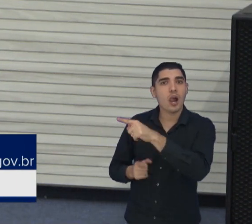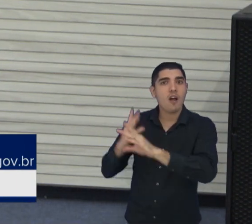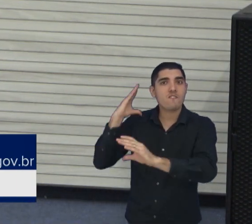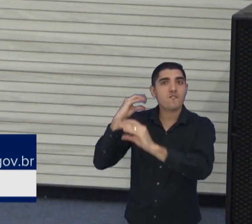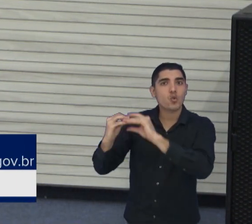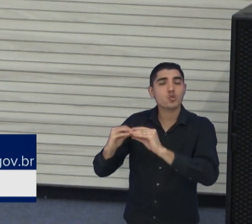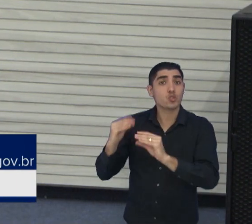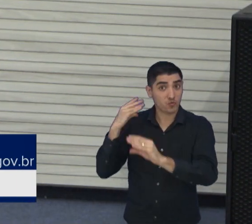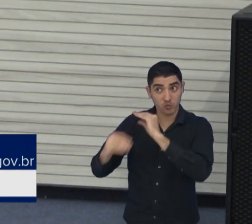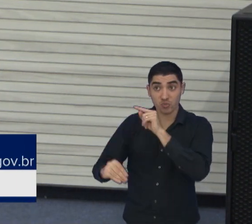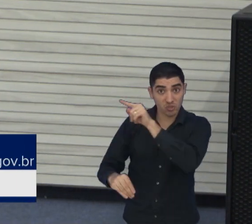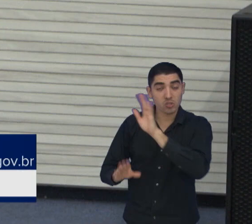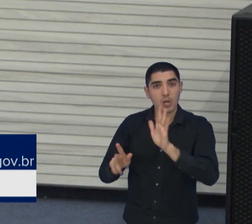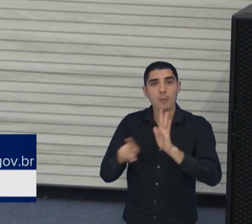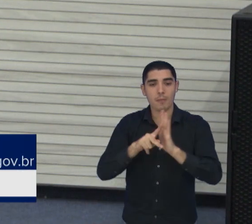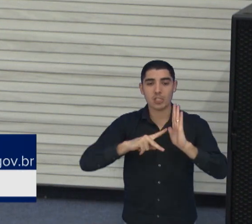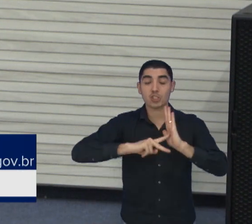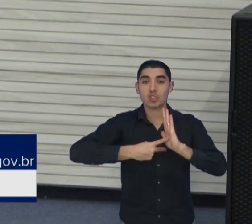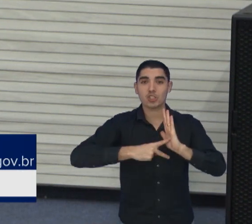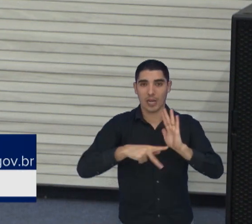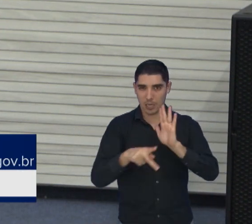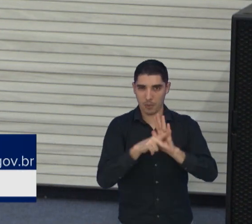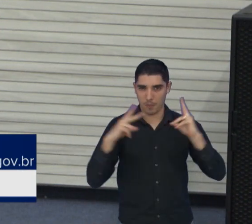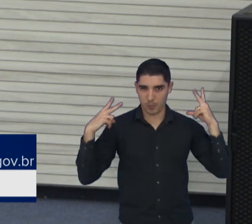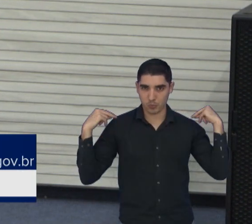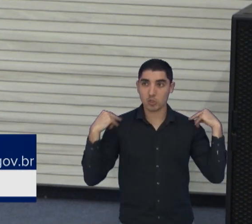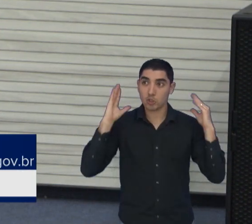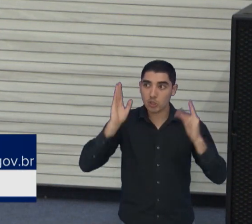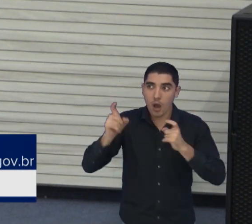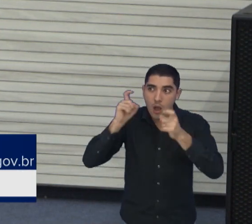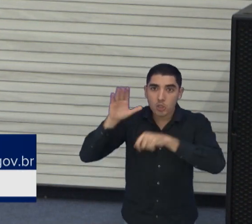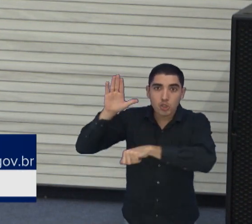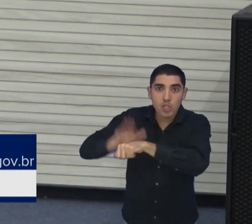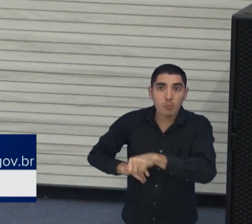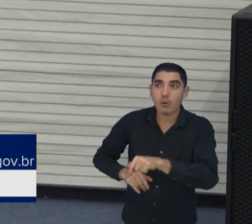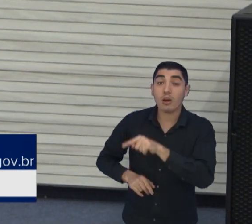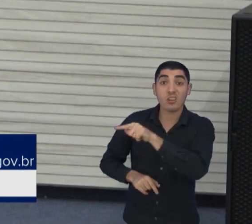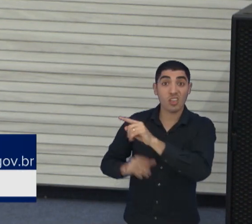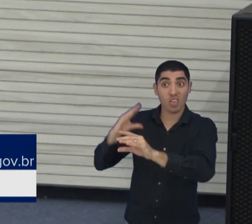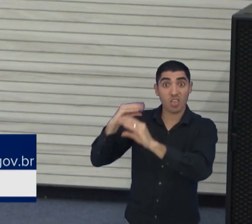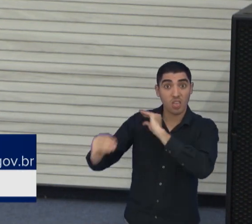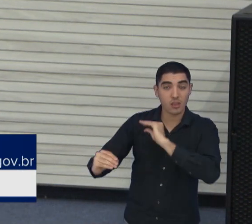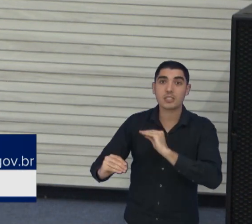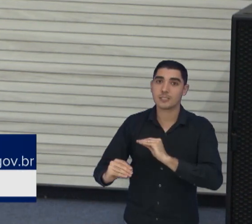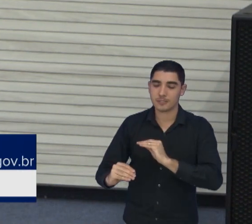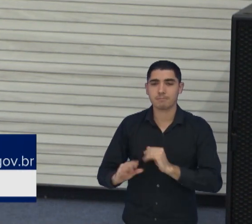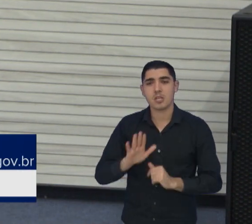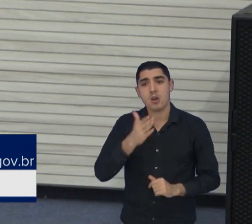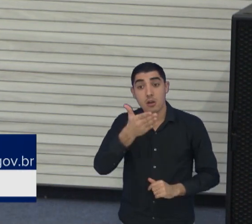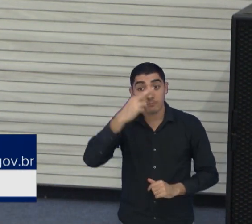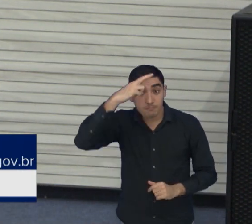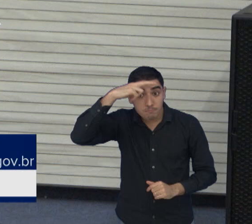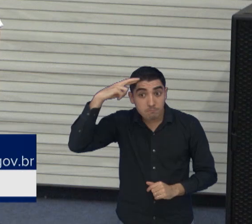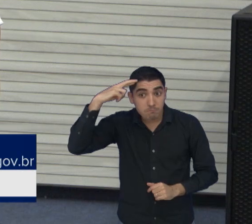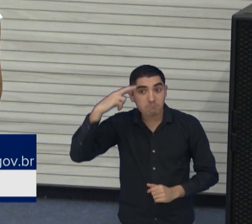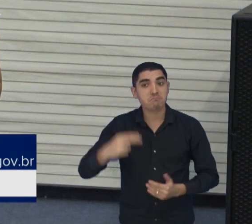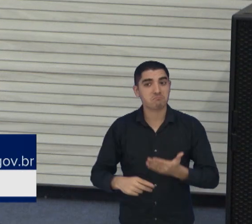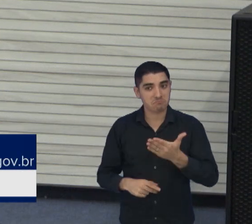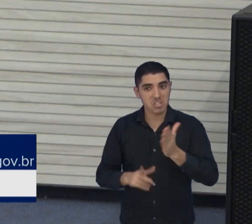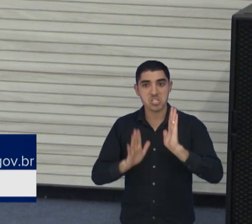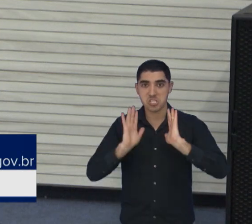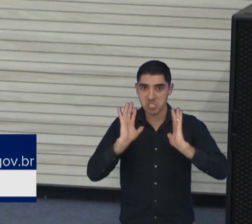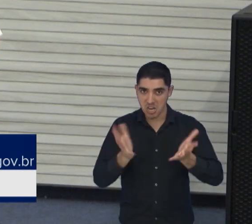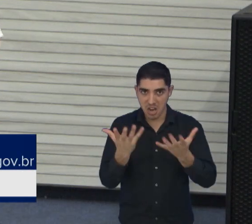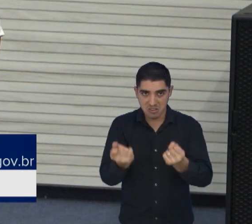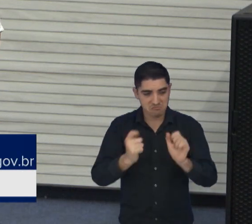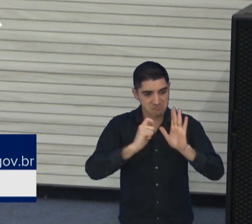sindicato dos motoristas fez, pode levar muitos anos. Então, Roberto Chagas, você que assinou a representação,